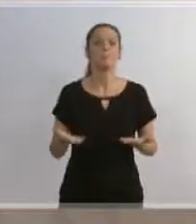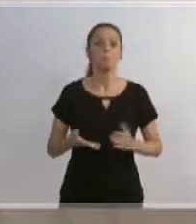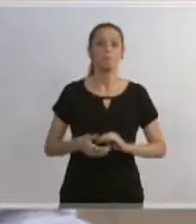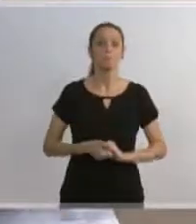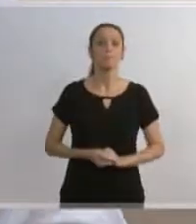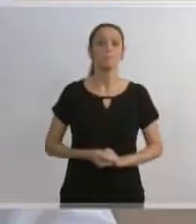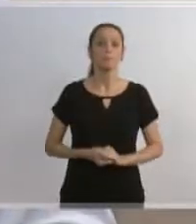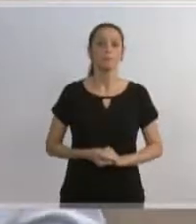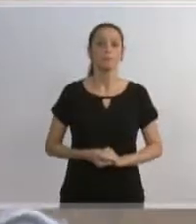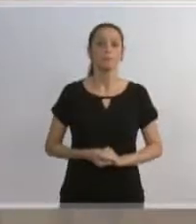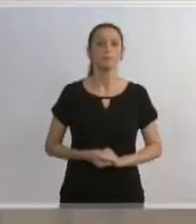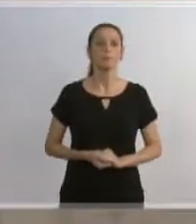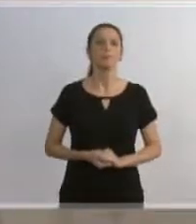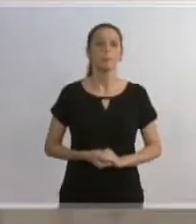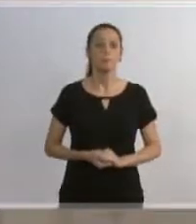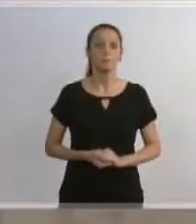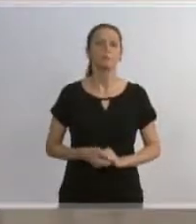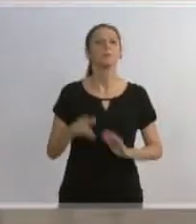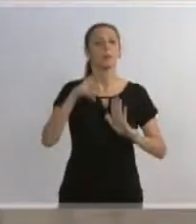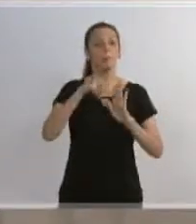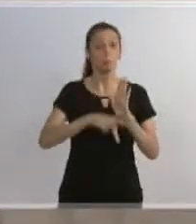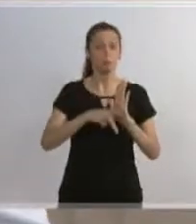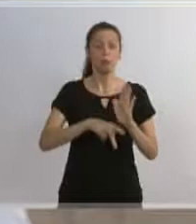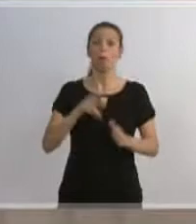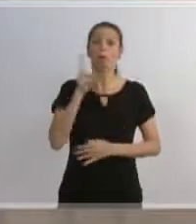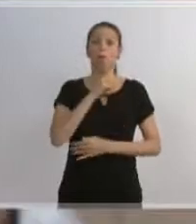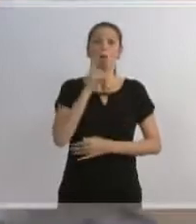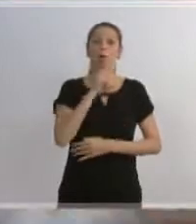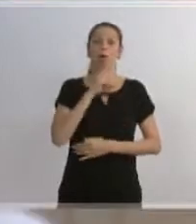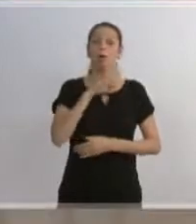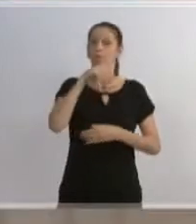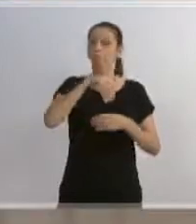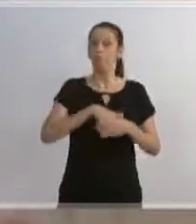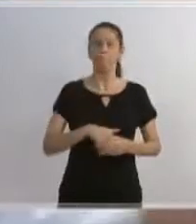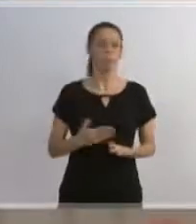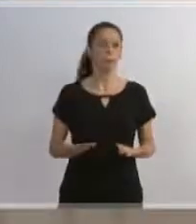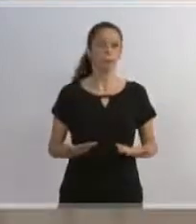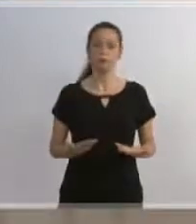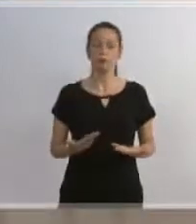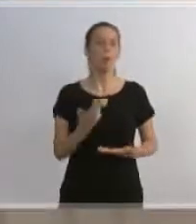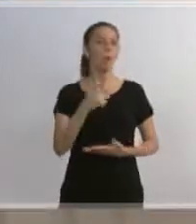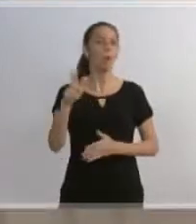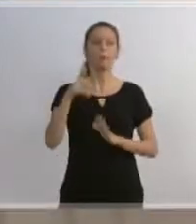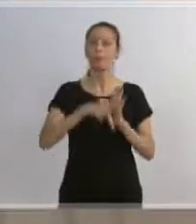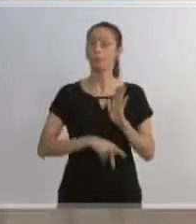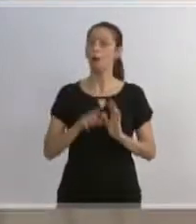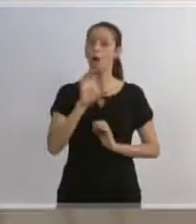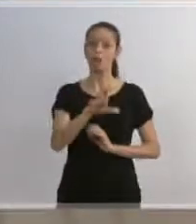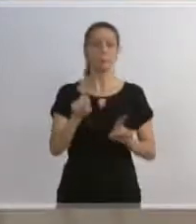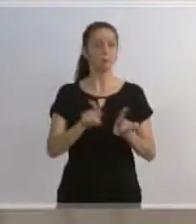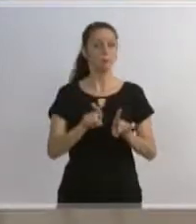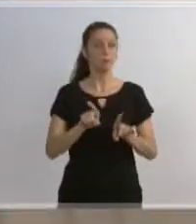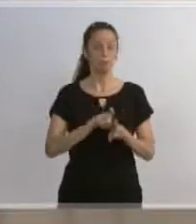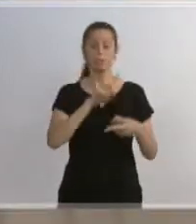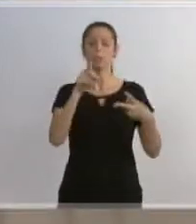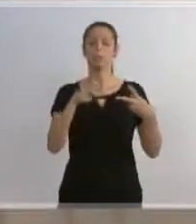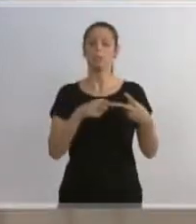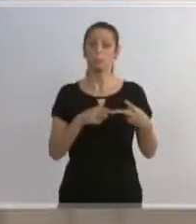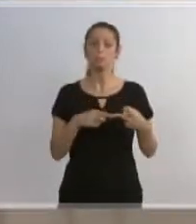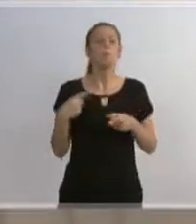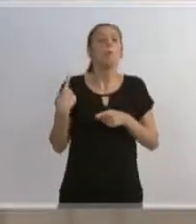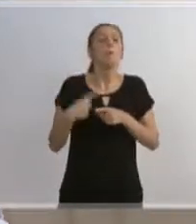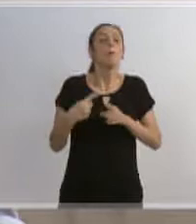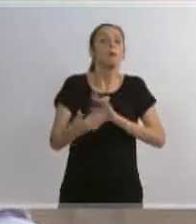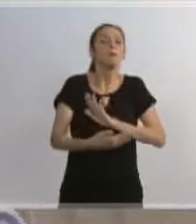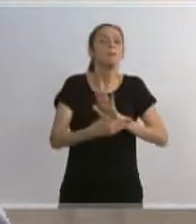primeiro, porque o projeto chegou em regime de urgência e foi votado, como sempre outros dessa natureza também chegam. Segundo, por que foi